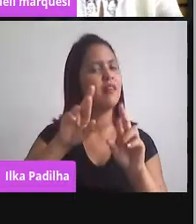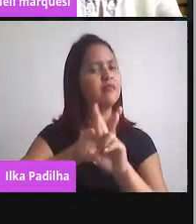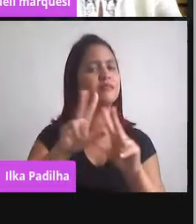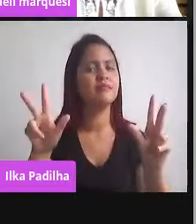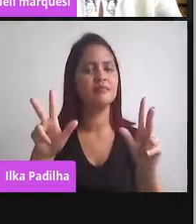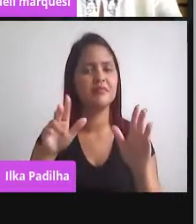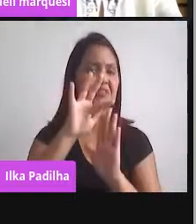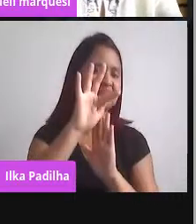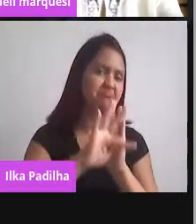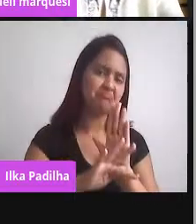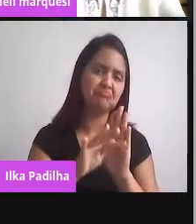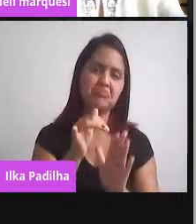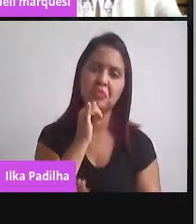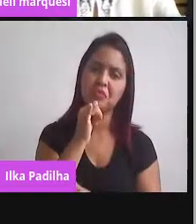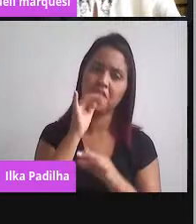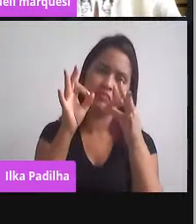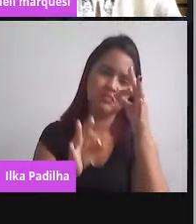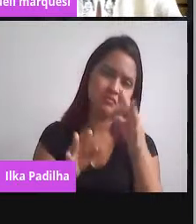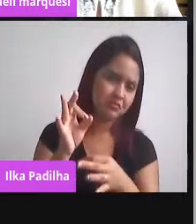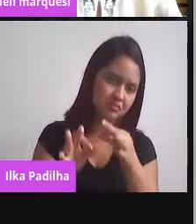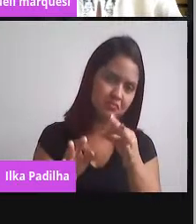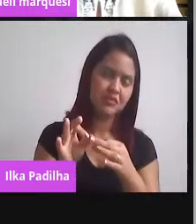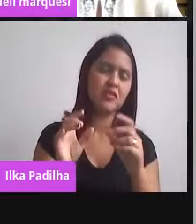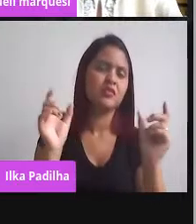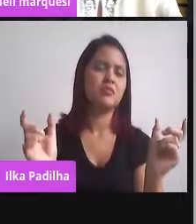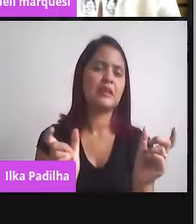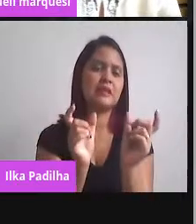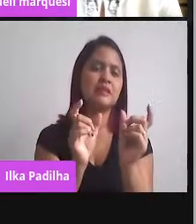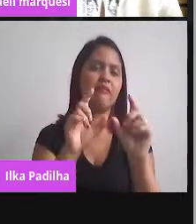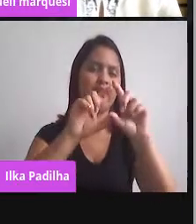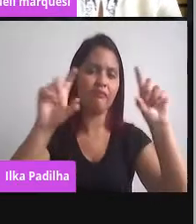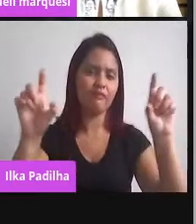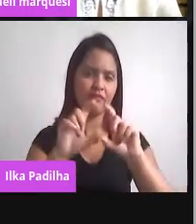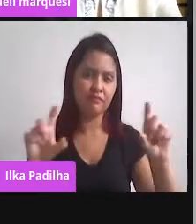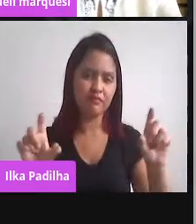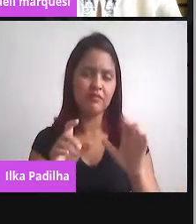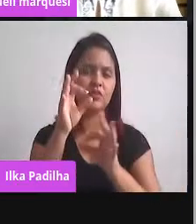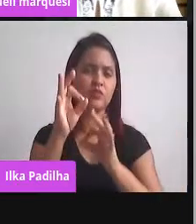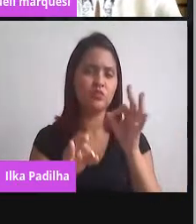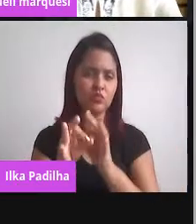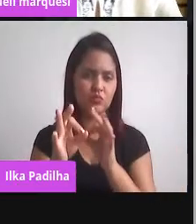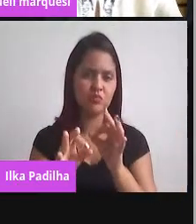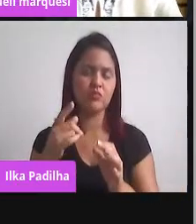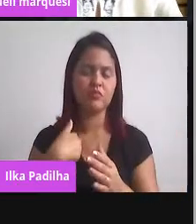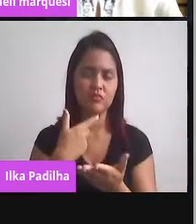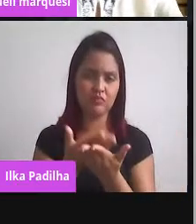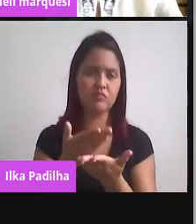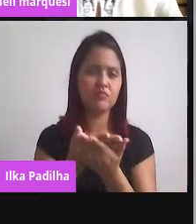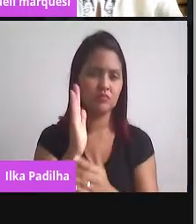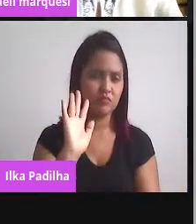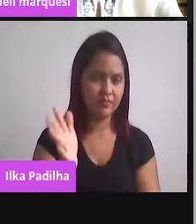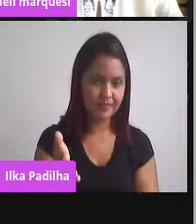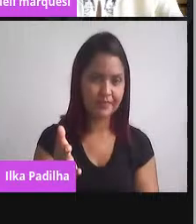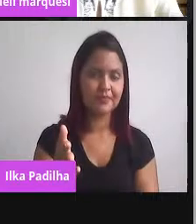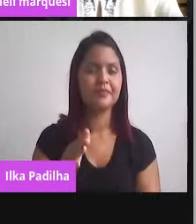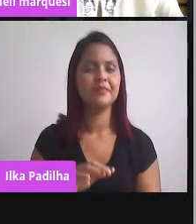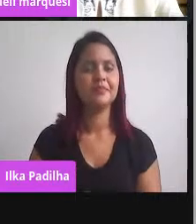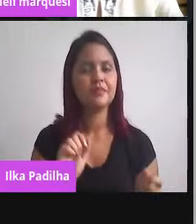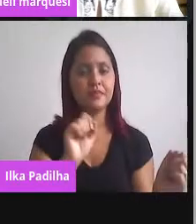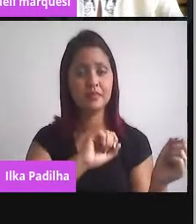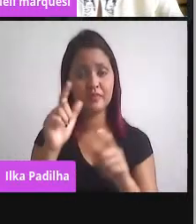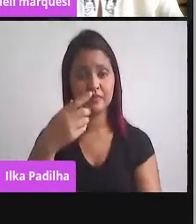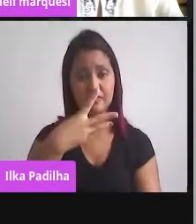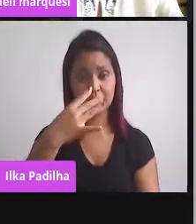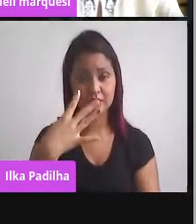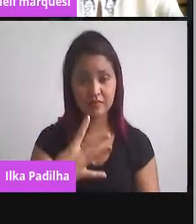de um texto jurídico, né? Sentenças judiciais, como estudos que eu fiz anteriormente. O slide 34 é isso